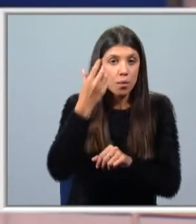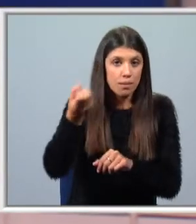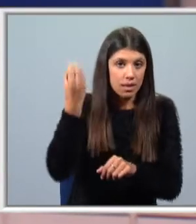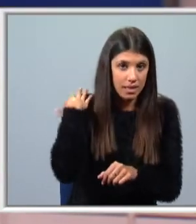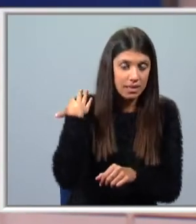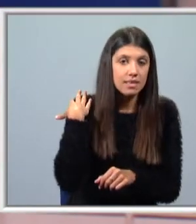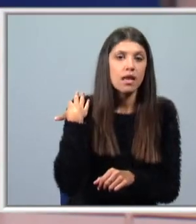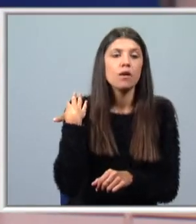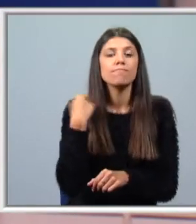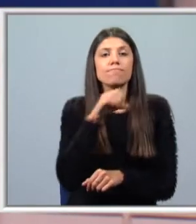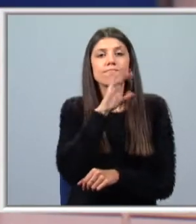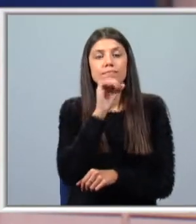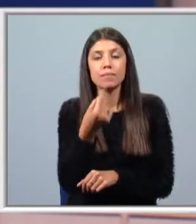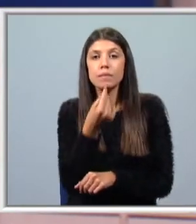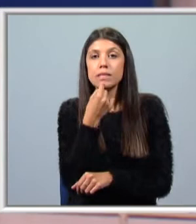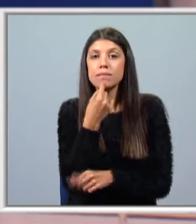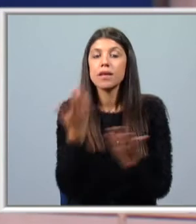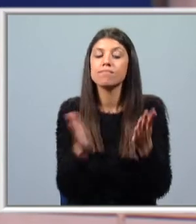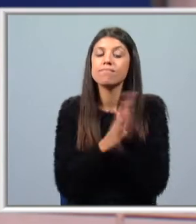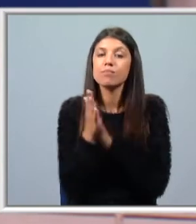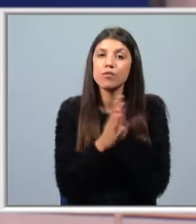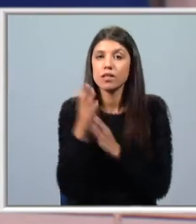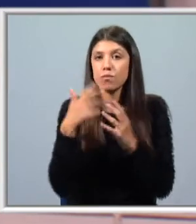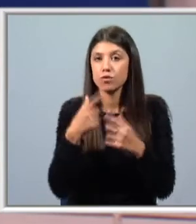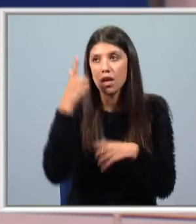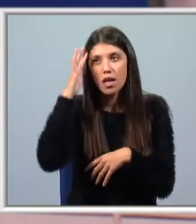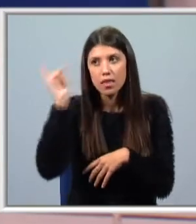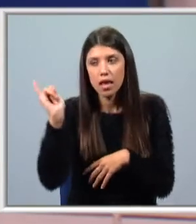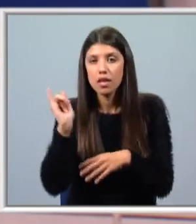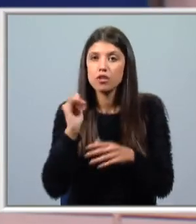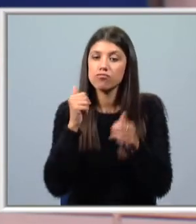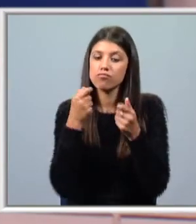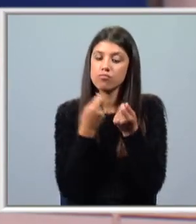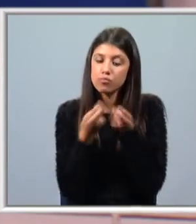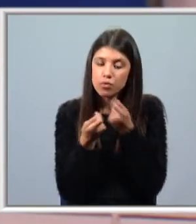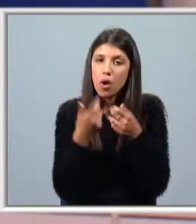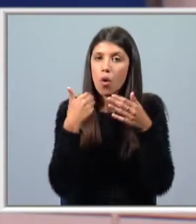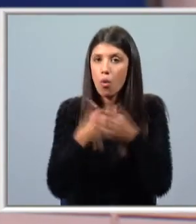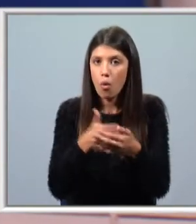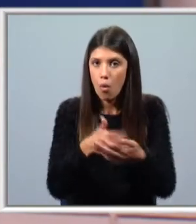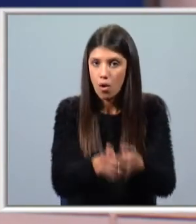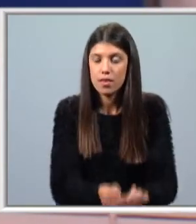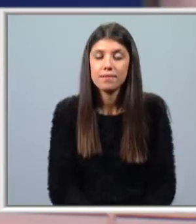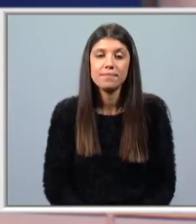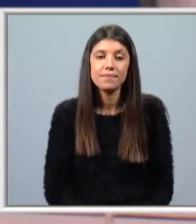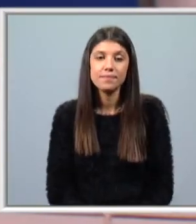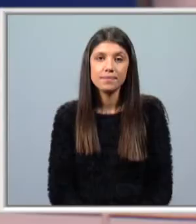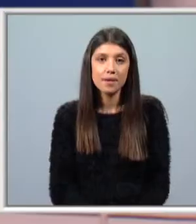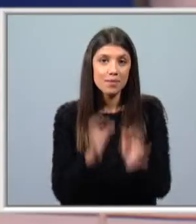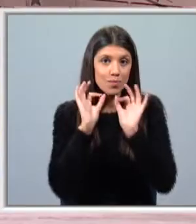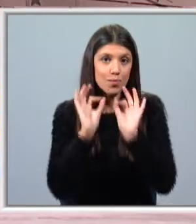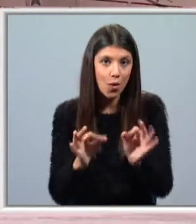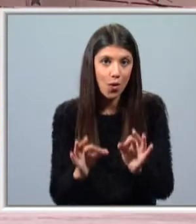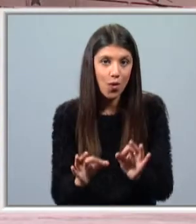interpretação para aproveitarmos e colocarmos as nossas ideias no lugar. Quase como se fosse um resumo. Pronto, desse